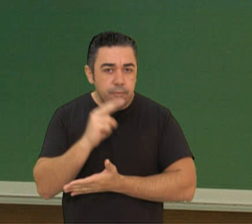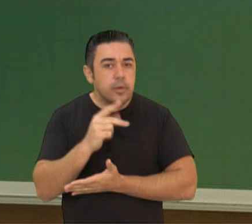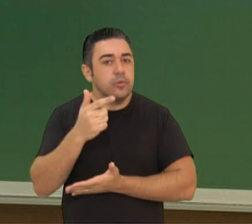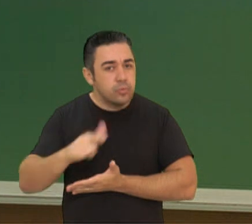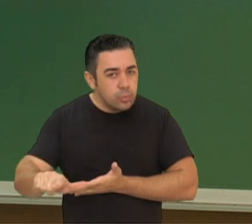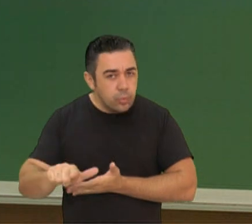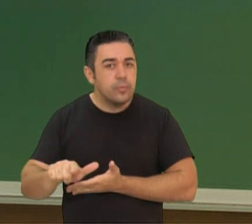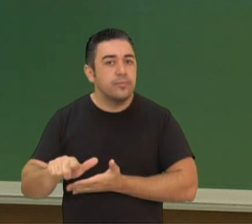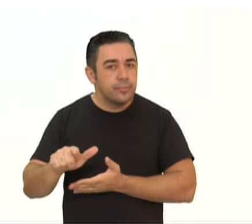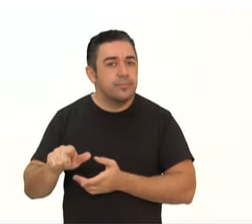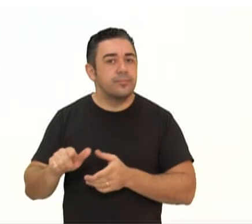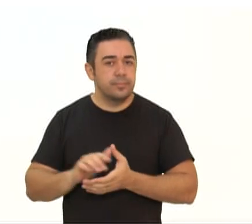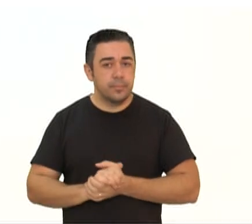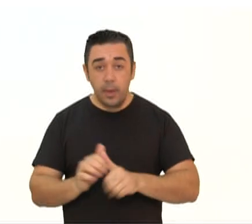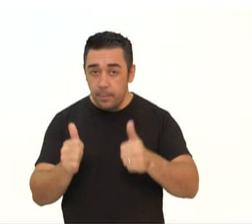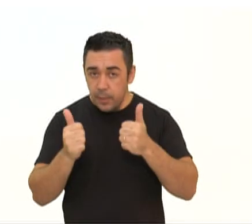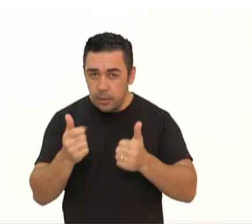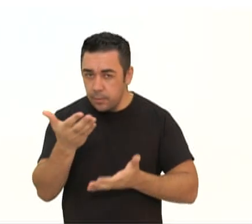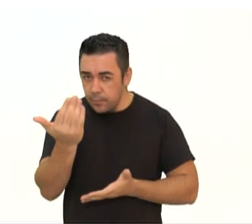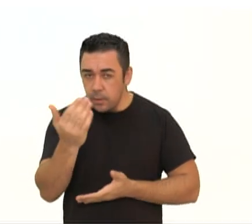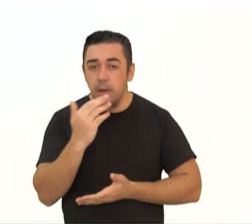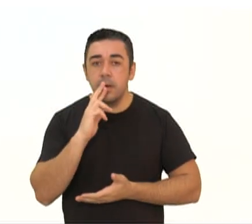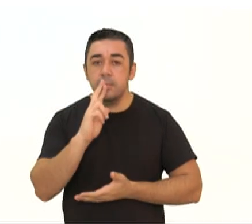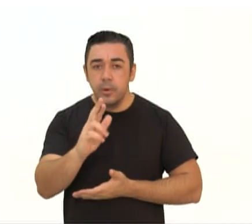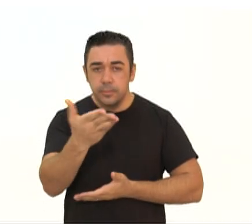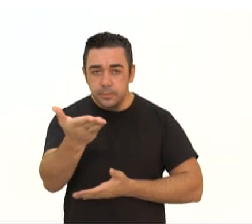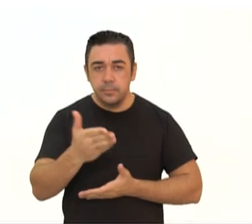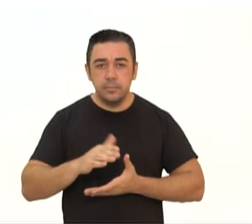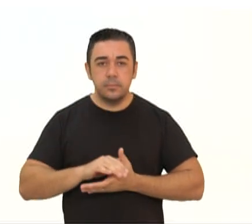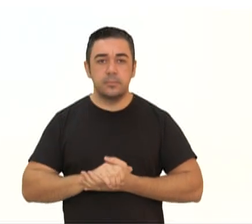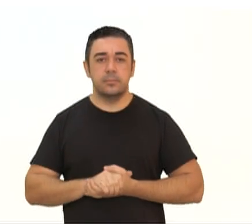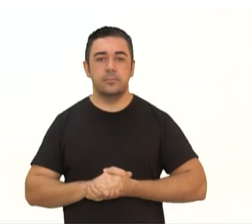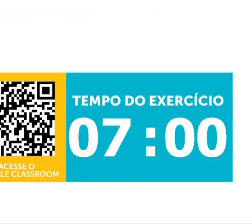aula anterior também. Beleza? Vamos lá responder aí?